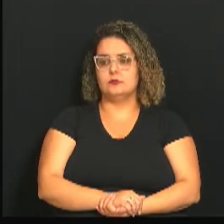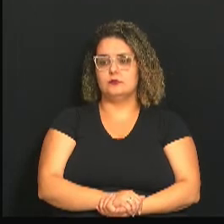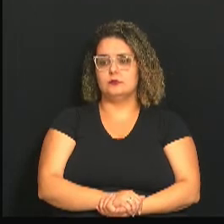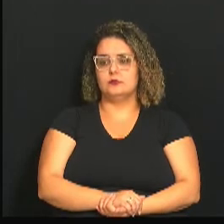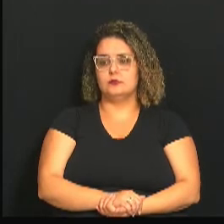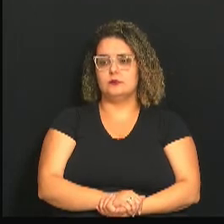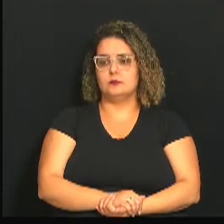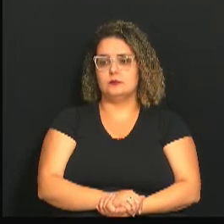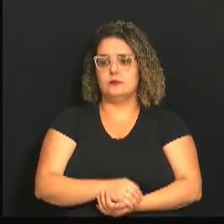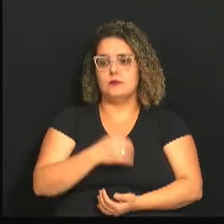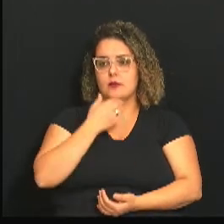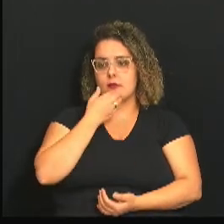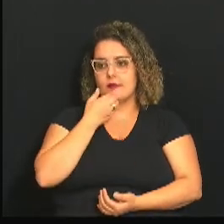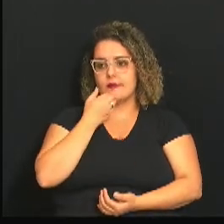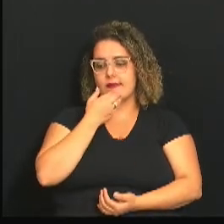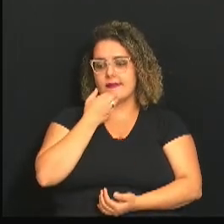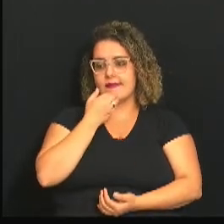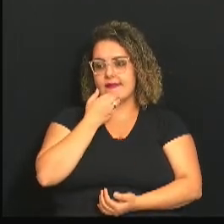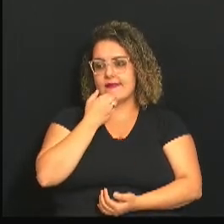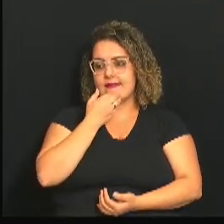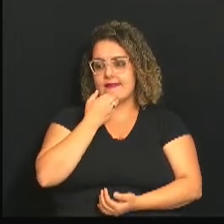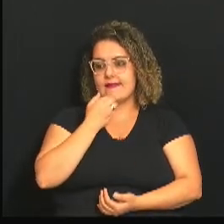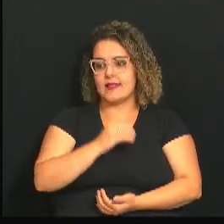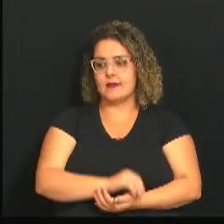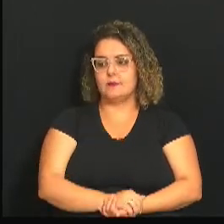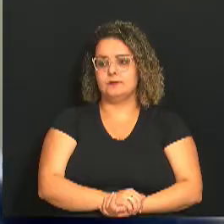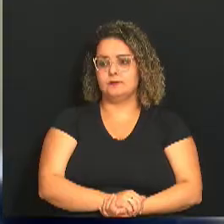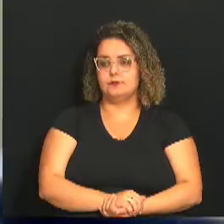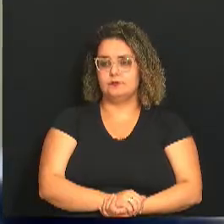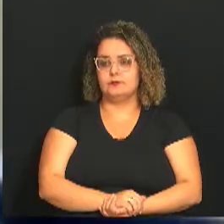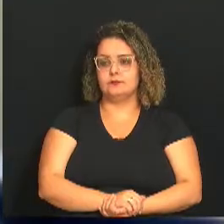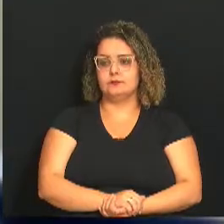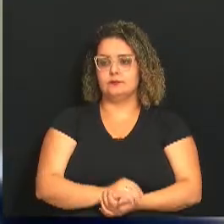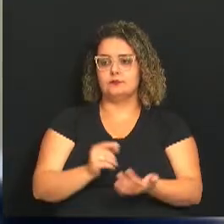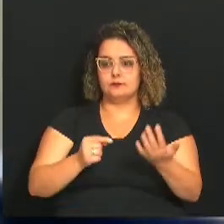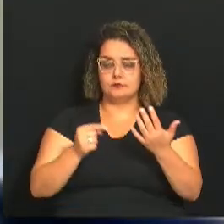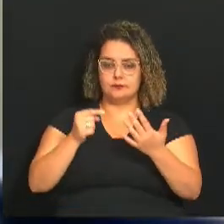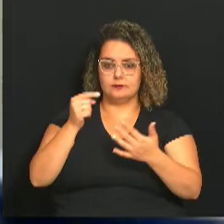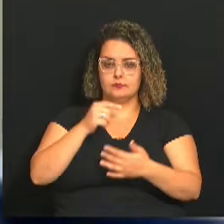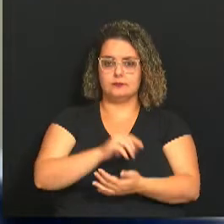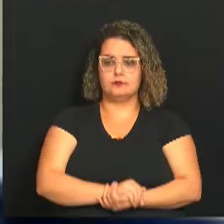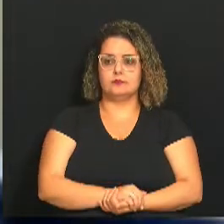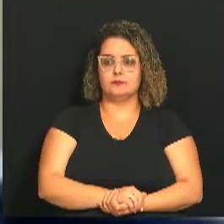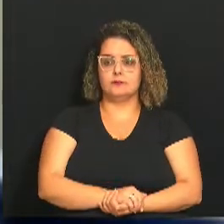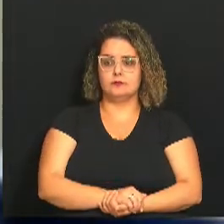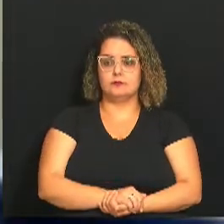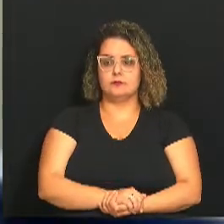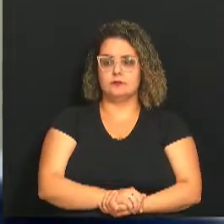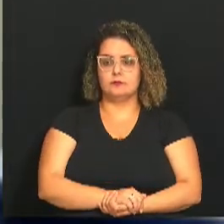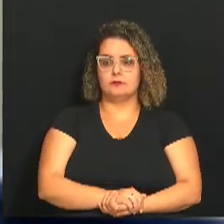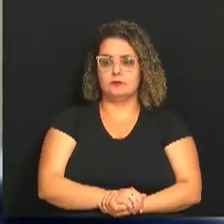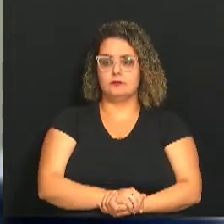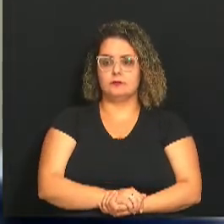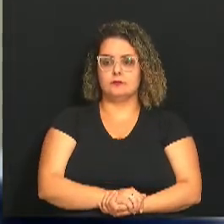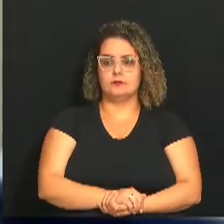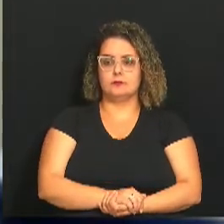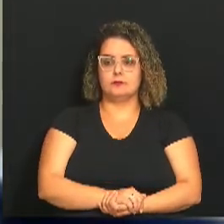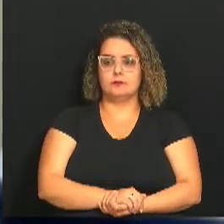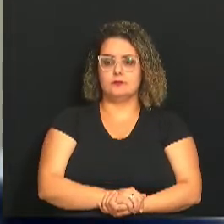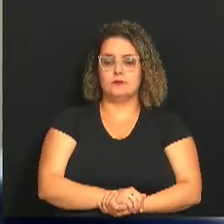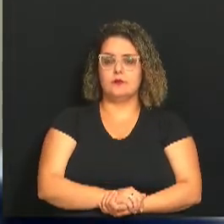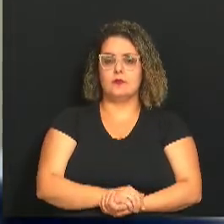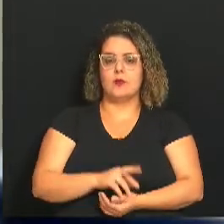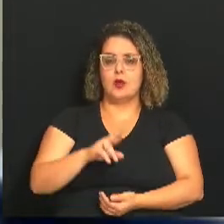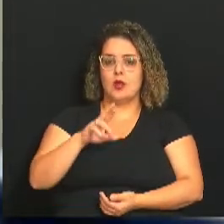Bom, Cecílio, deixa eu ponderar algumas coisas aí. O primeiro ponto que você levantou foi a respeito dos pontos de refluxo, né,